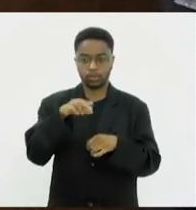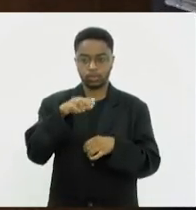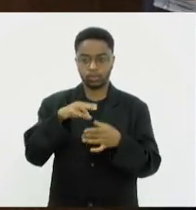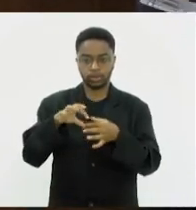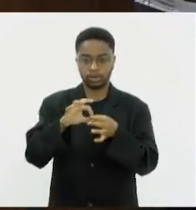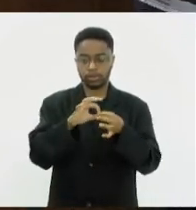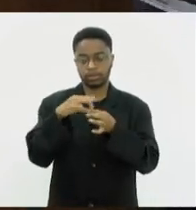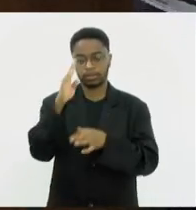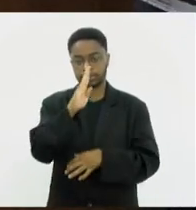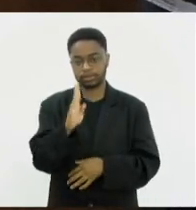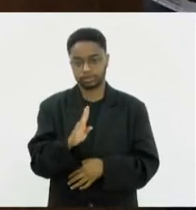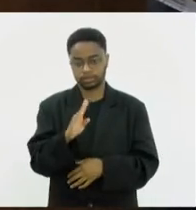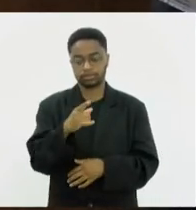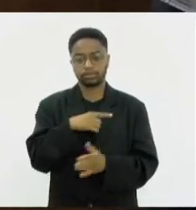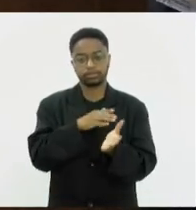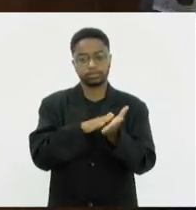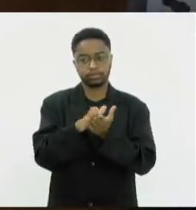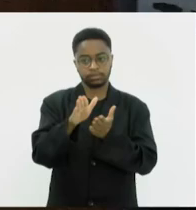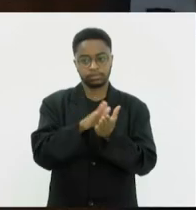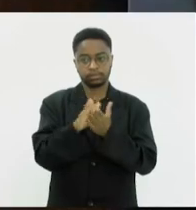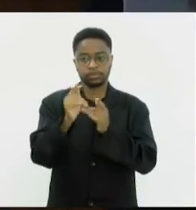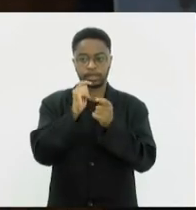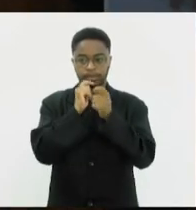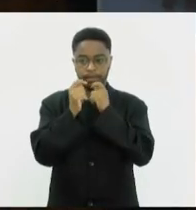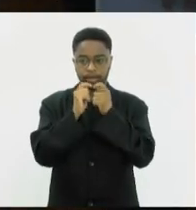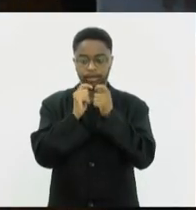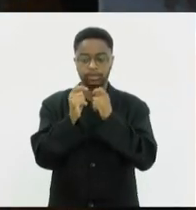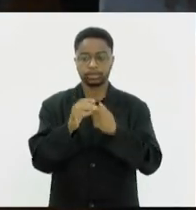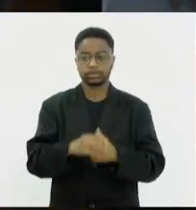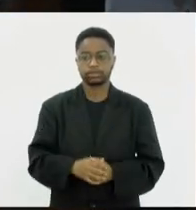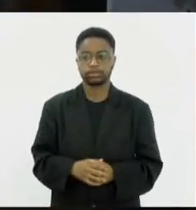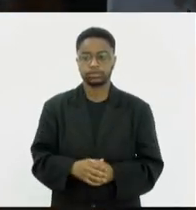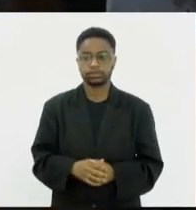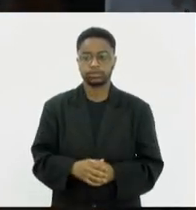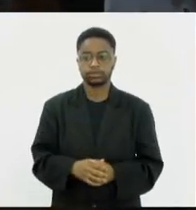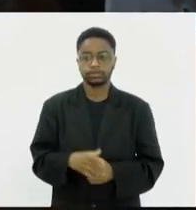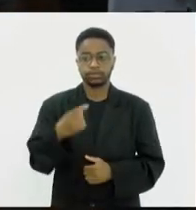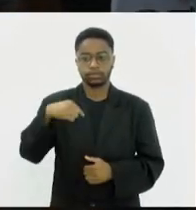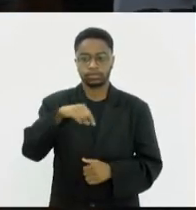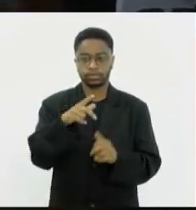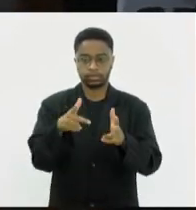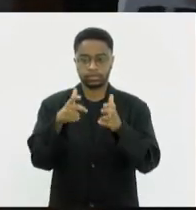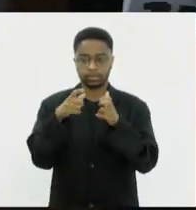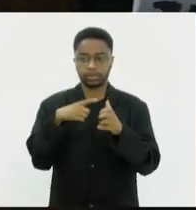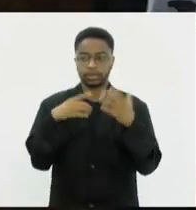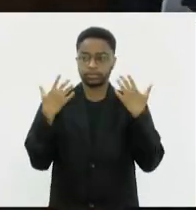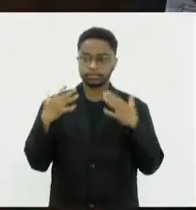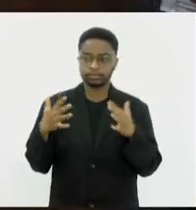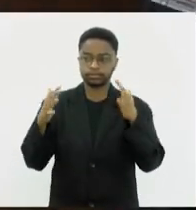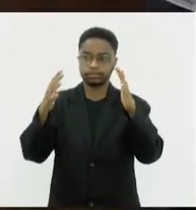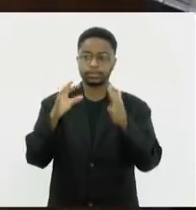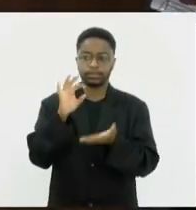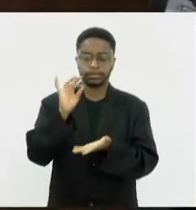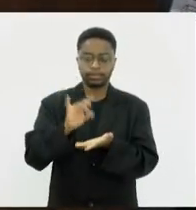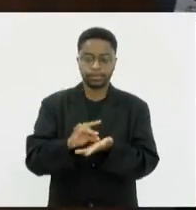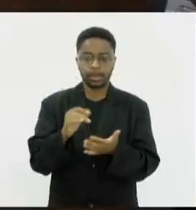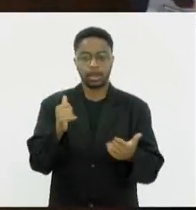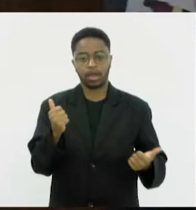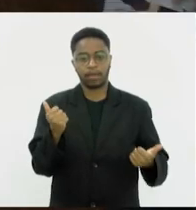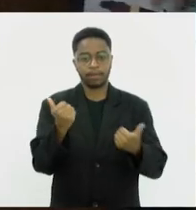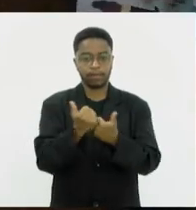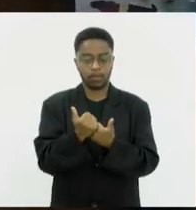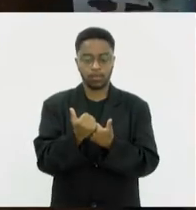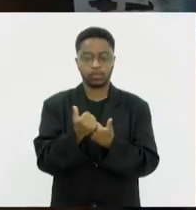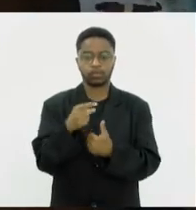Foi publicado pela imprensa e quem lá esteve viu que foi uma grande celebração de apoio